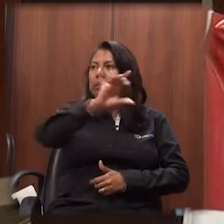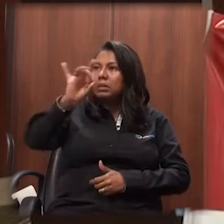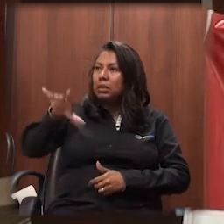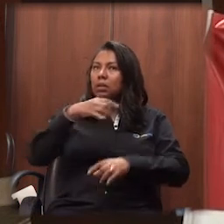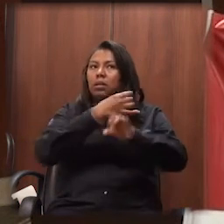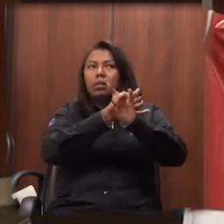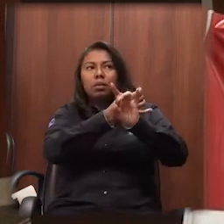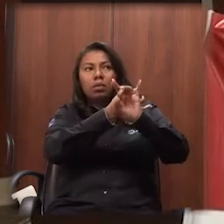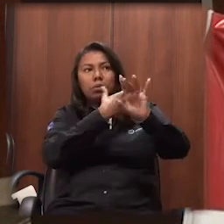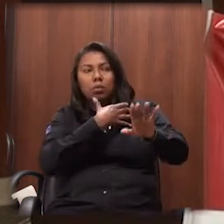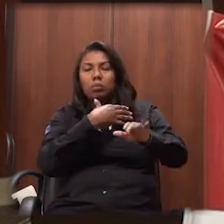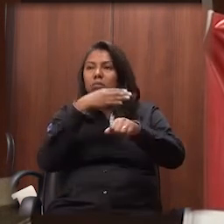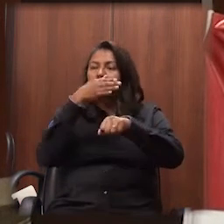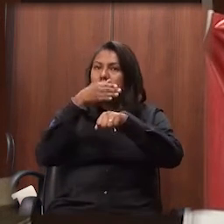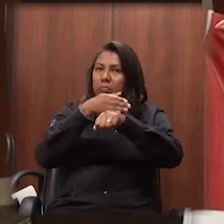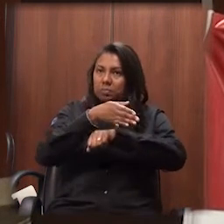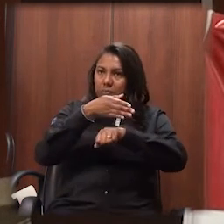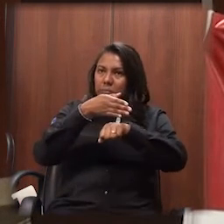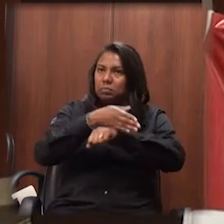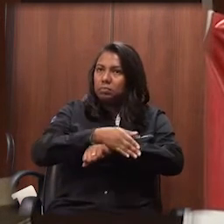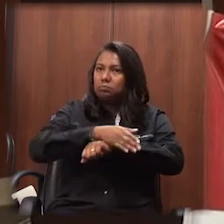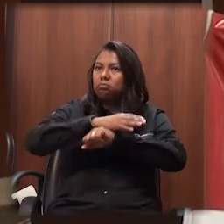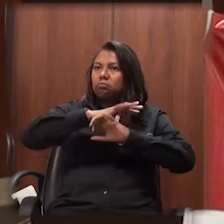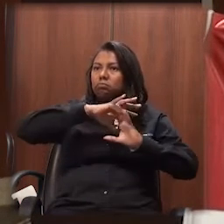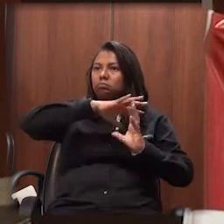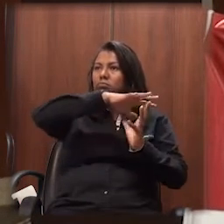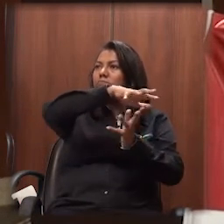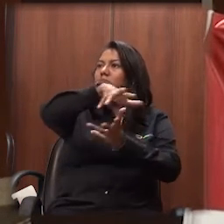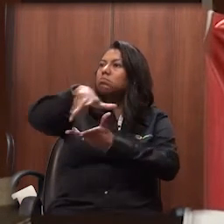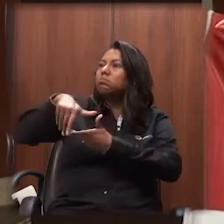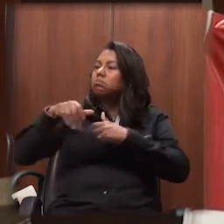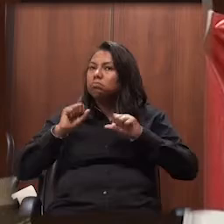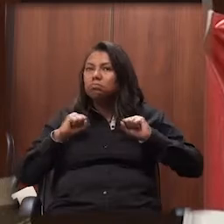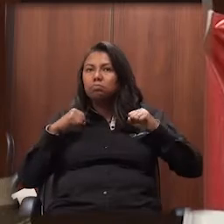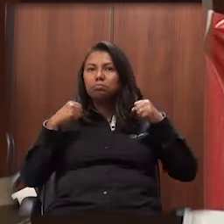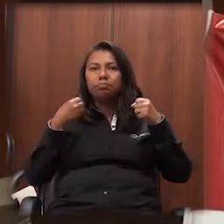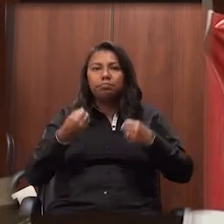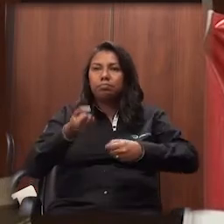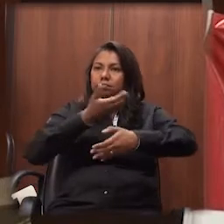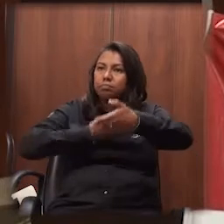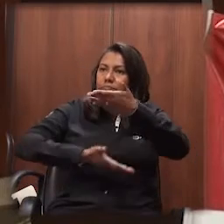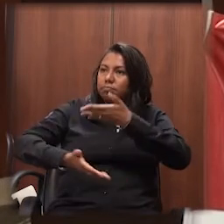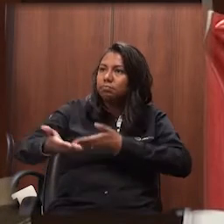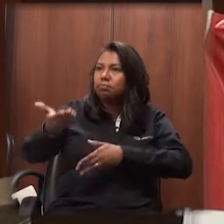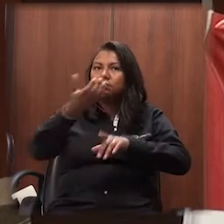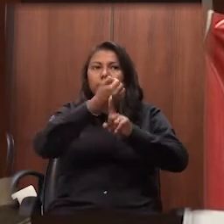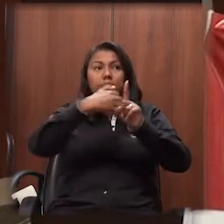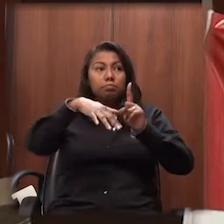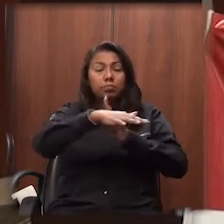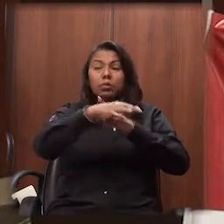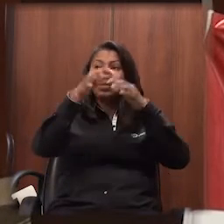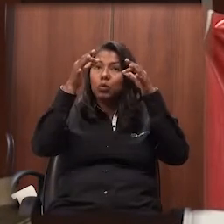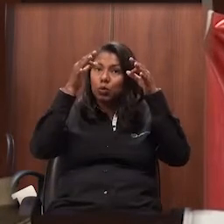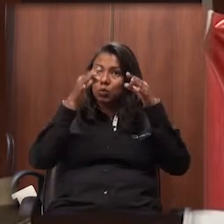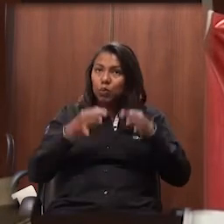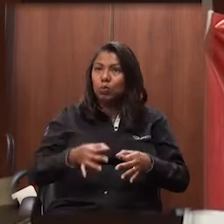autônomas, participantes da globalidade dos esforços por um convívio social justo